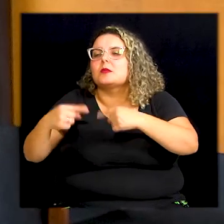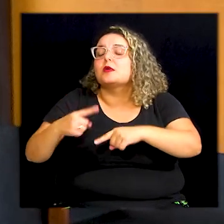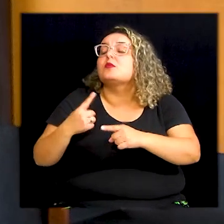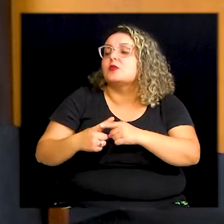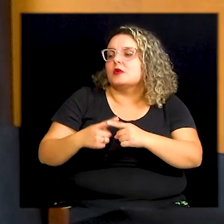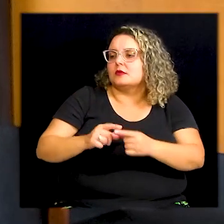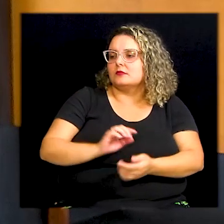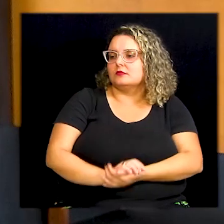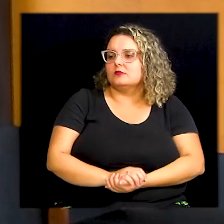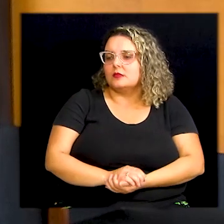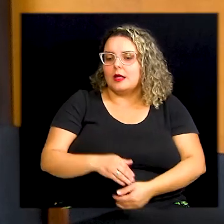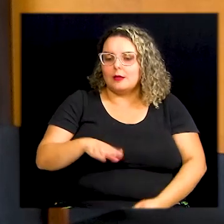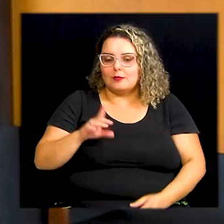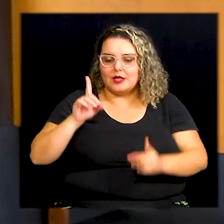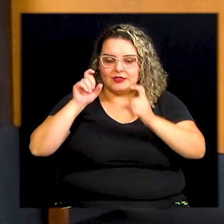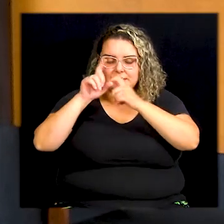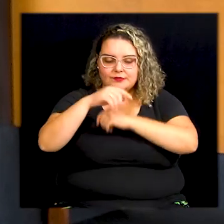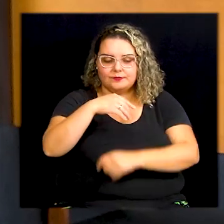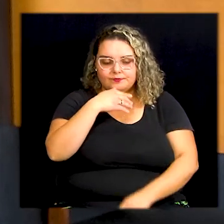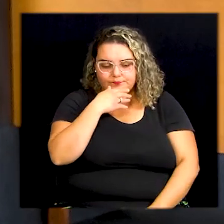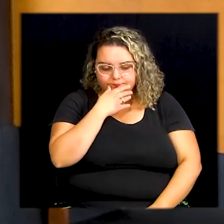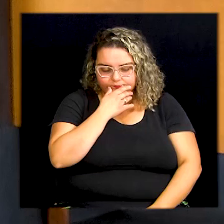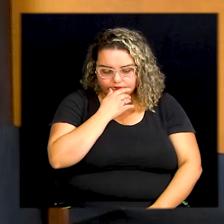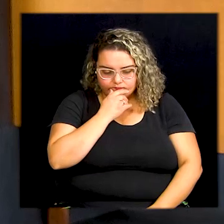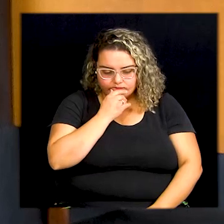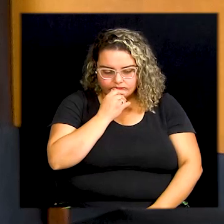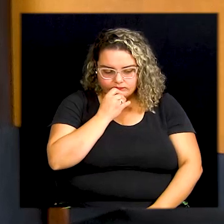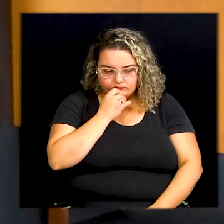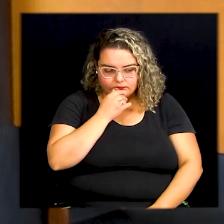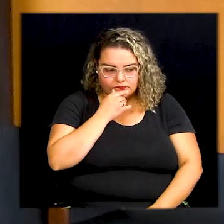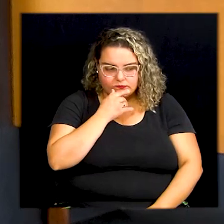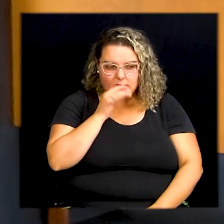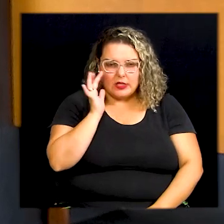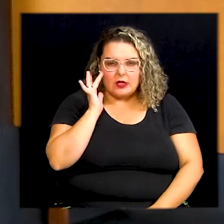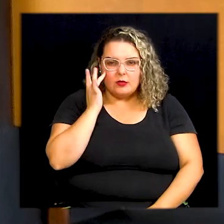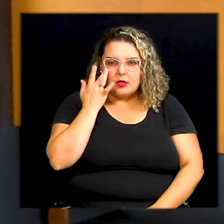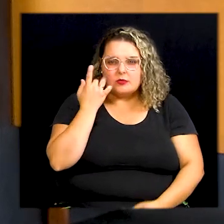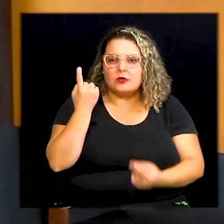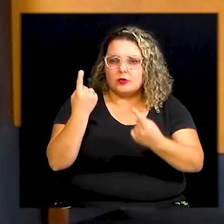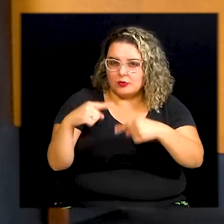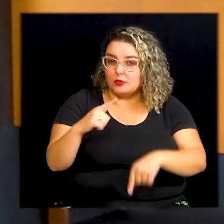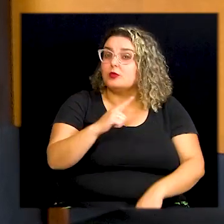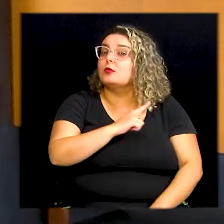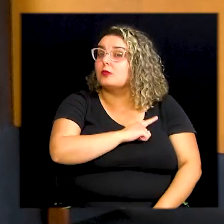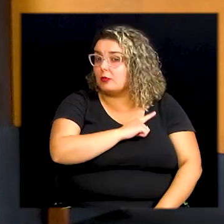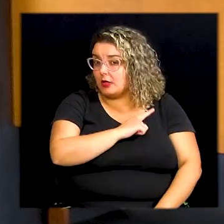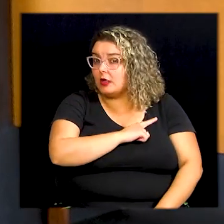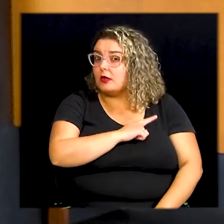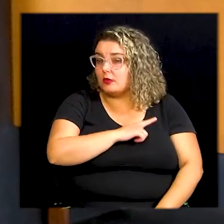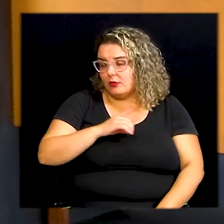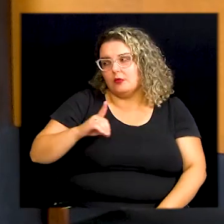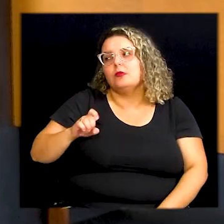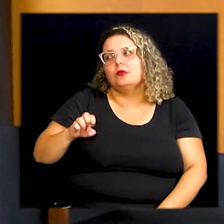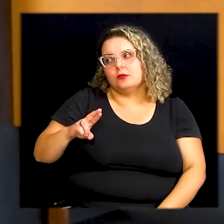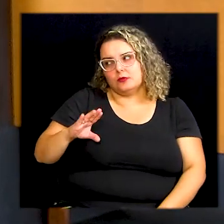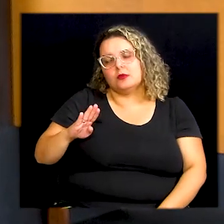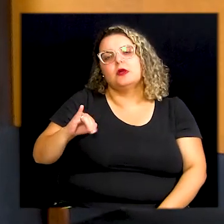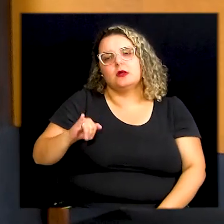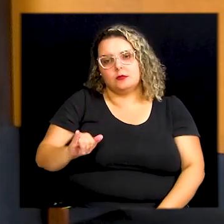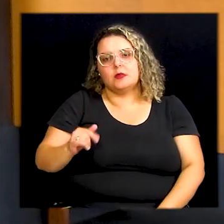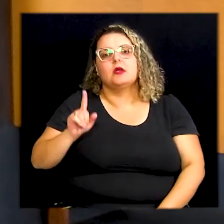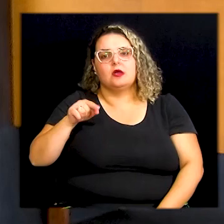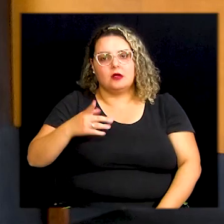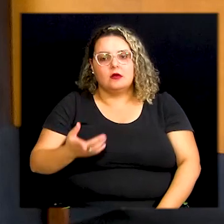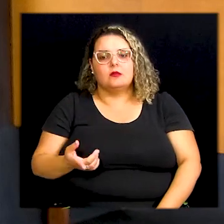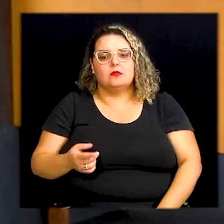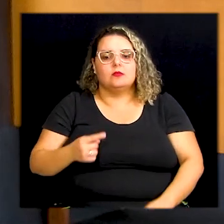por quê? Cara, mais difícil, acho que foi contra o Guarani, né? O derby. O derby,